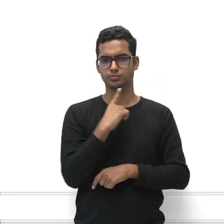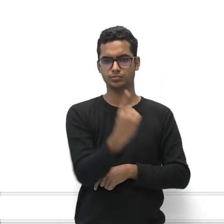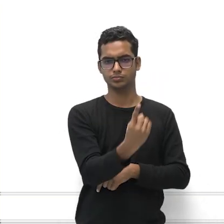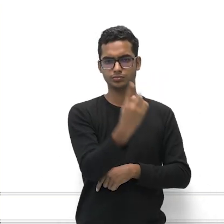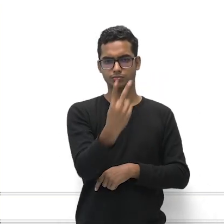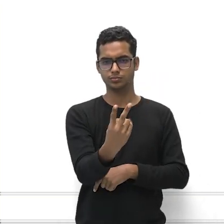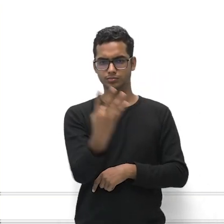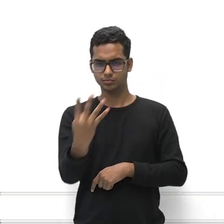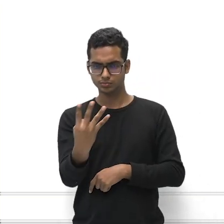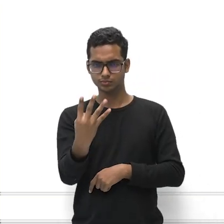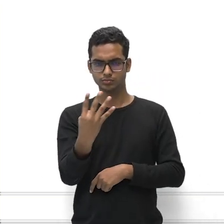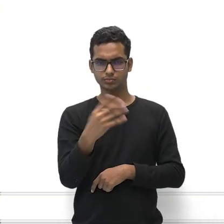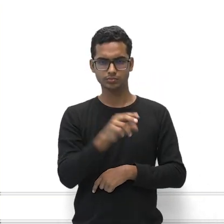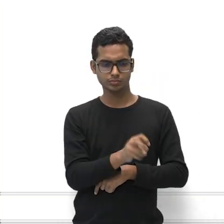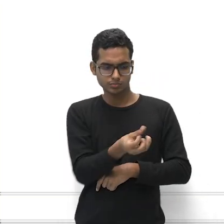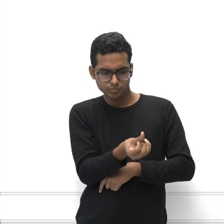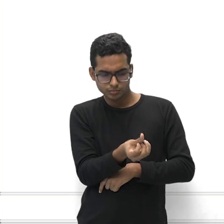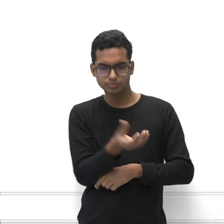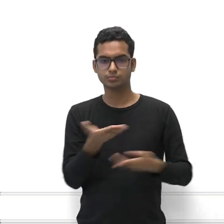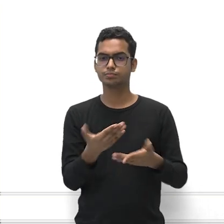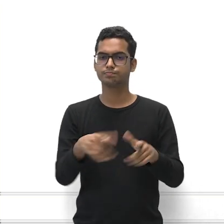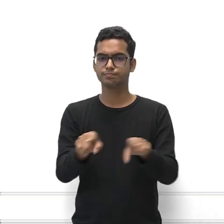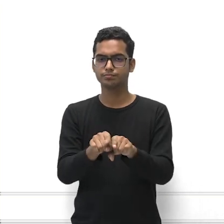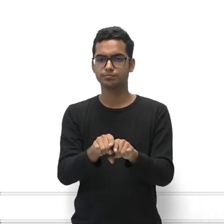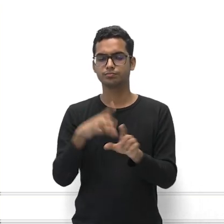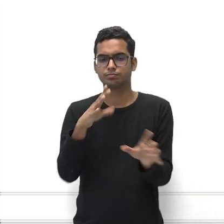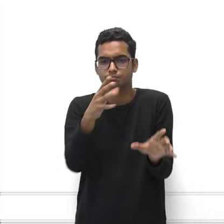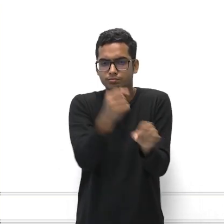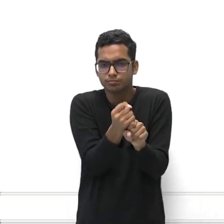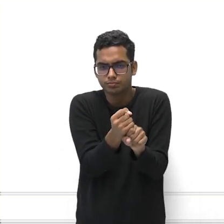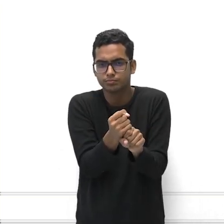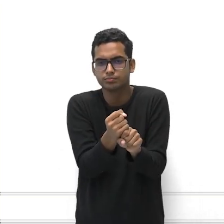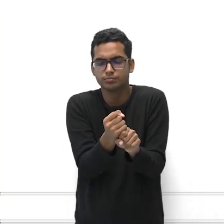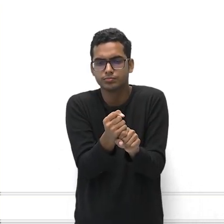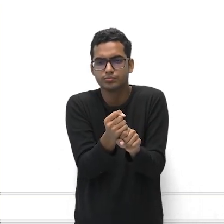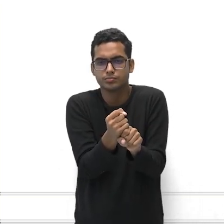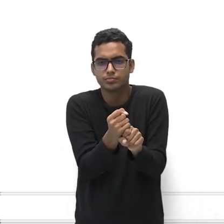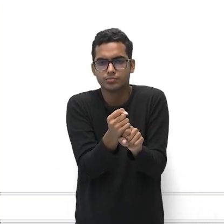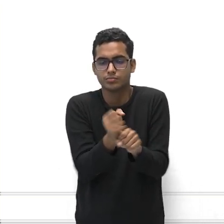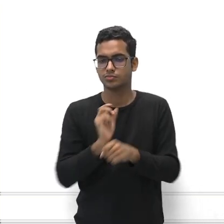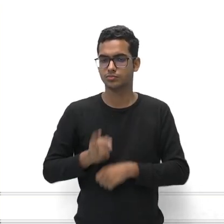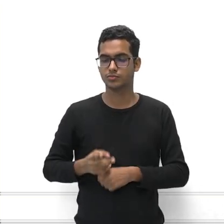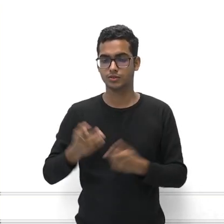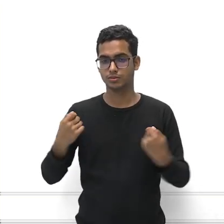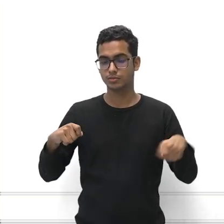ângulos consecutivos, somados, necessariamente, eles devem somar